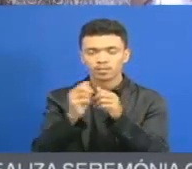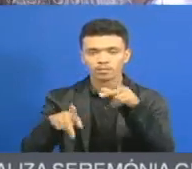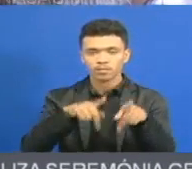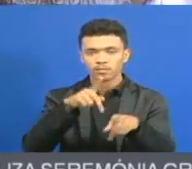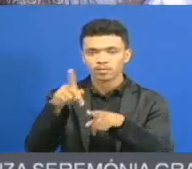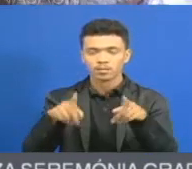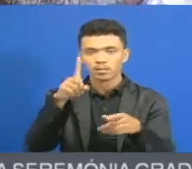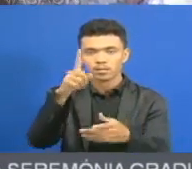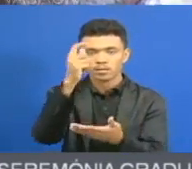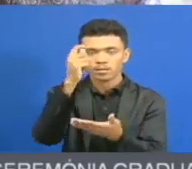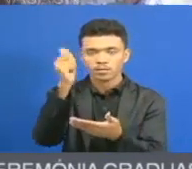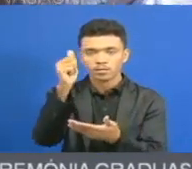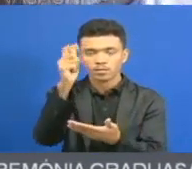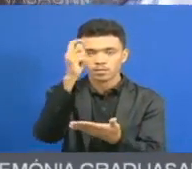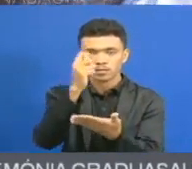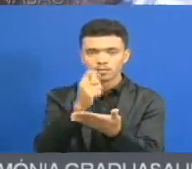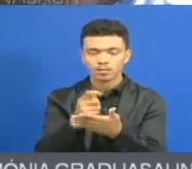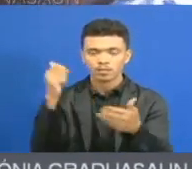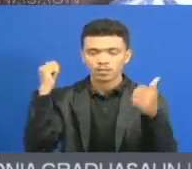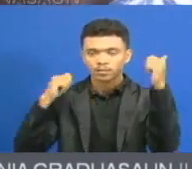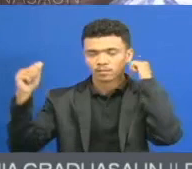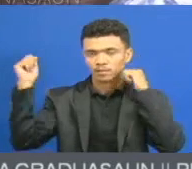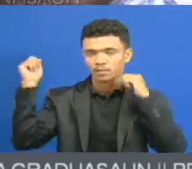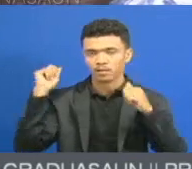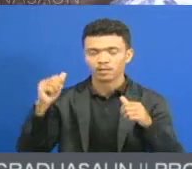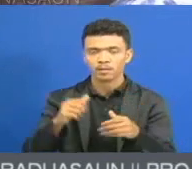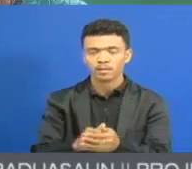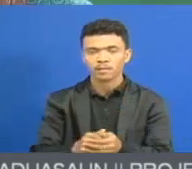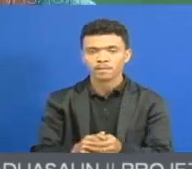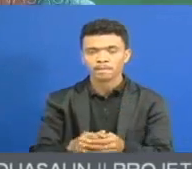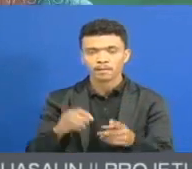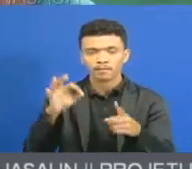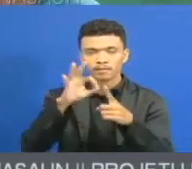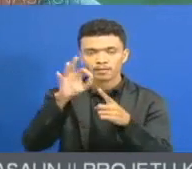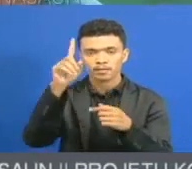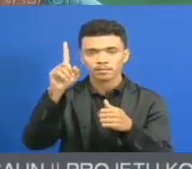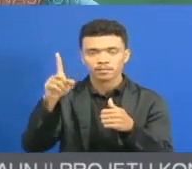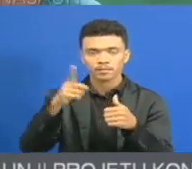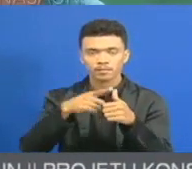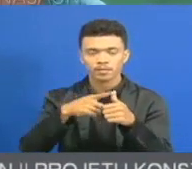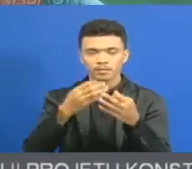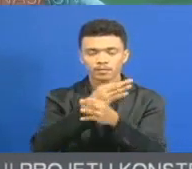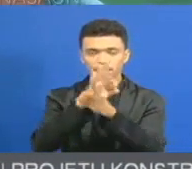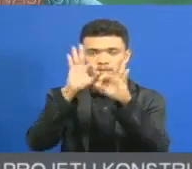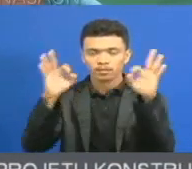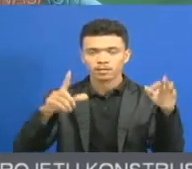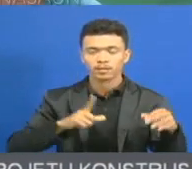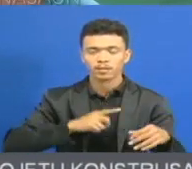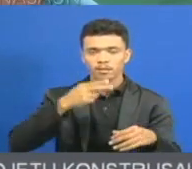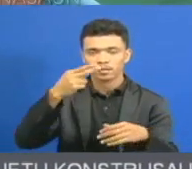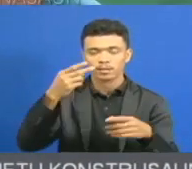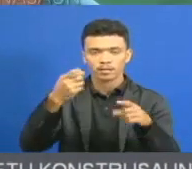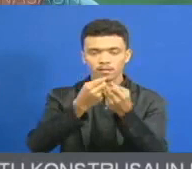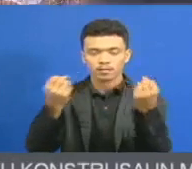Rihun Sanulu Resen, atividade de socialização ne, considera a fase da huluk nebe termina ona ia suku Lahane ia fulane, no